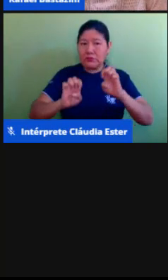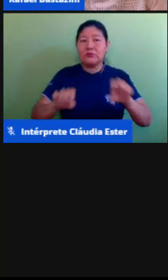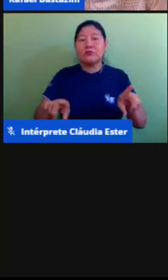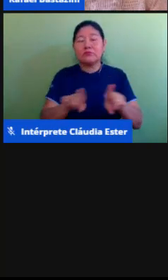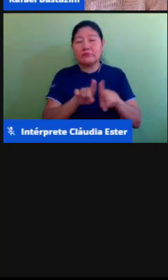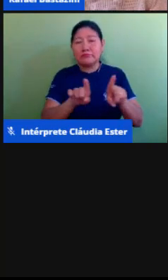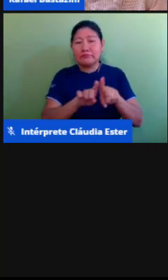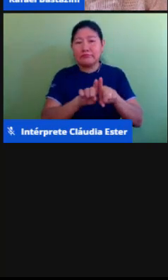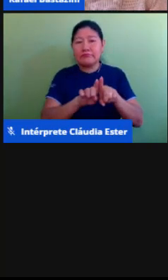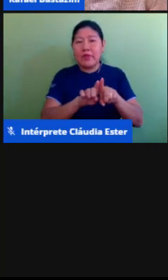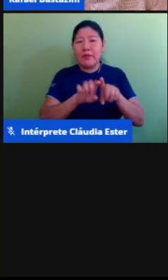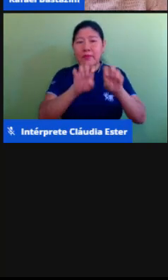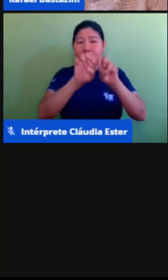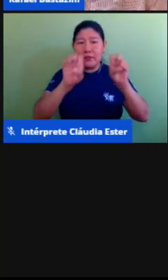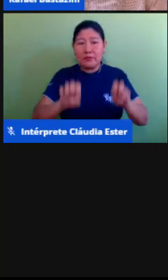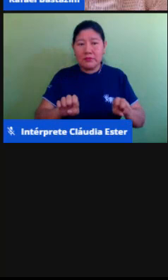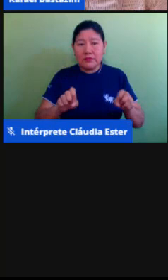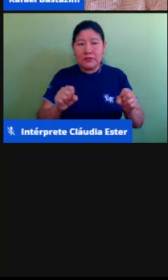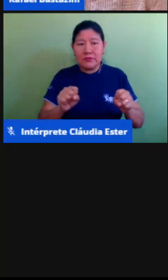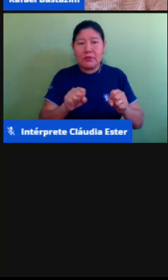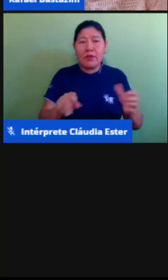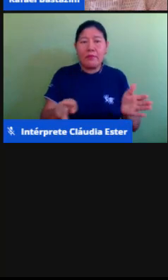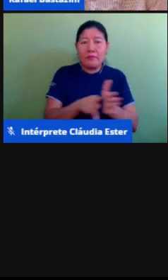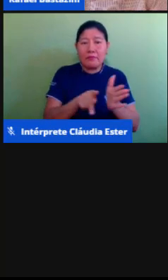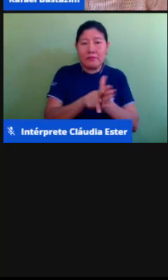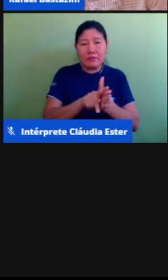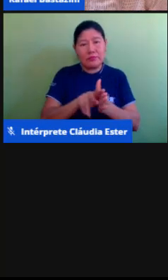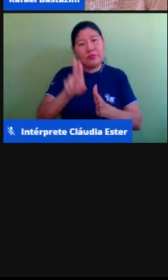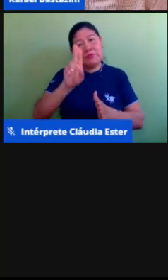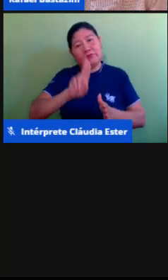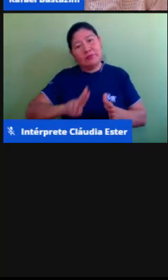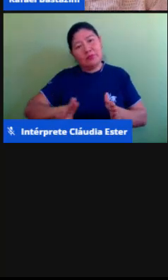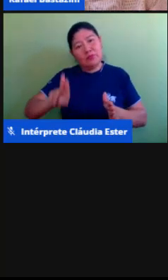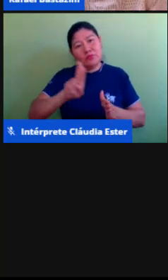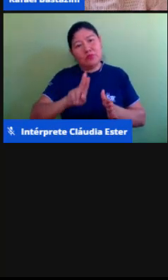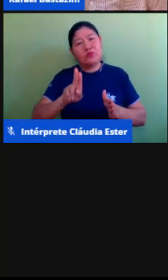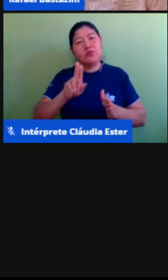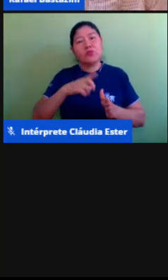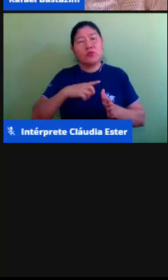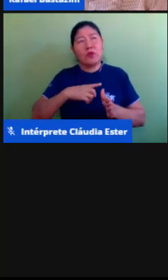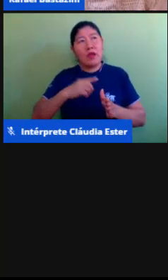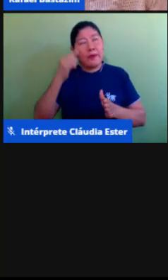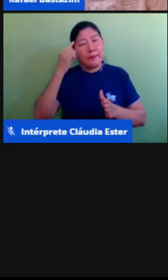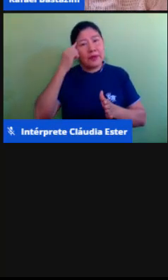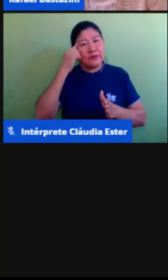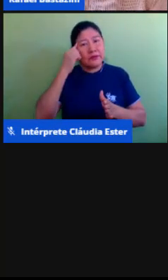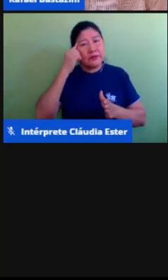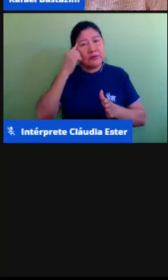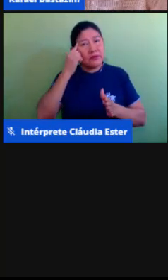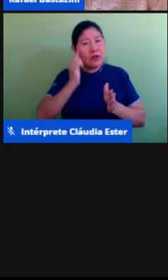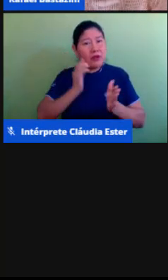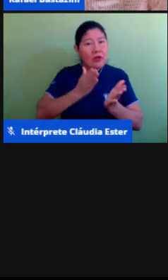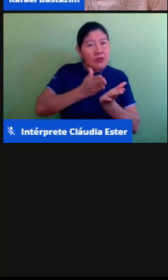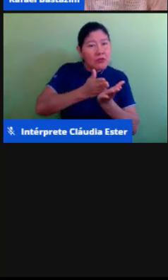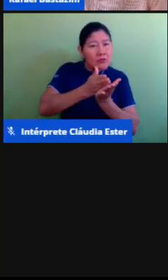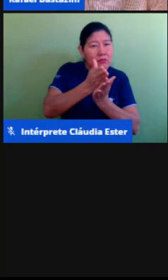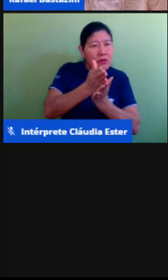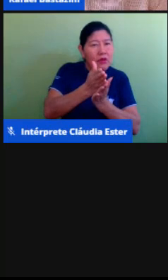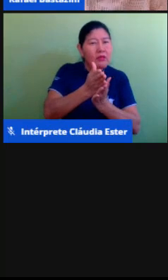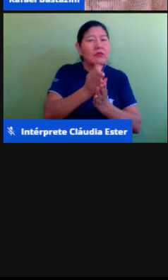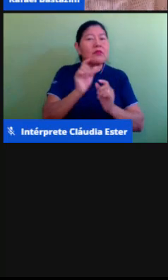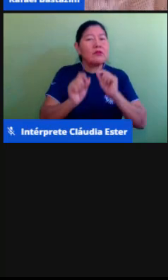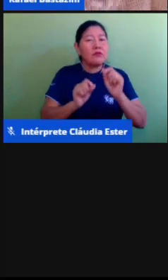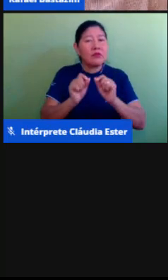que possibilita a gente utilizá-la de acordo com as correntes do pensamento geográfico, com o método que vai estar orientando o